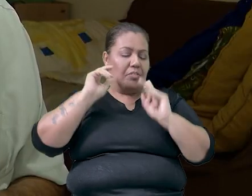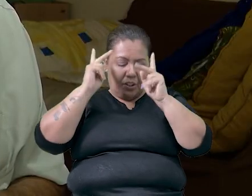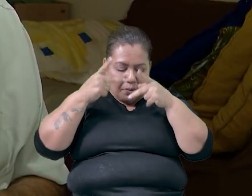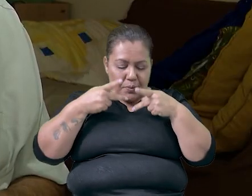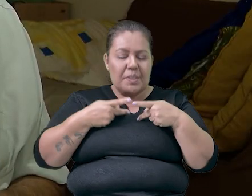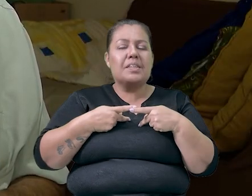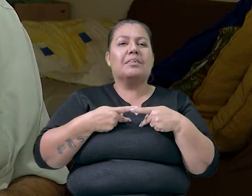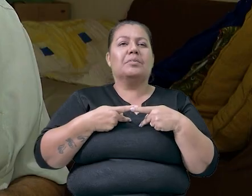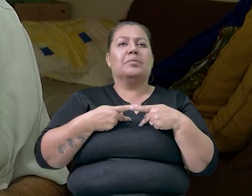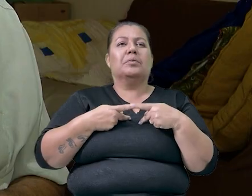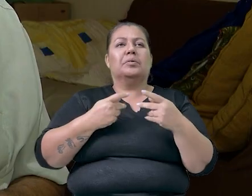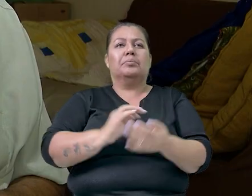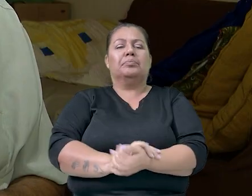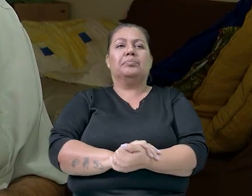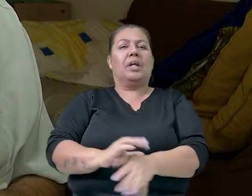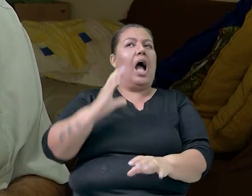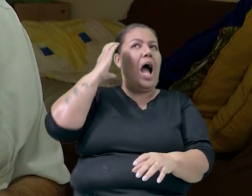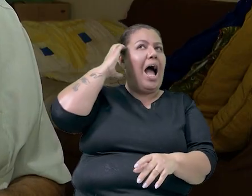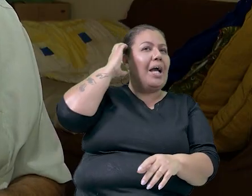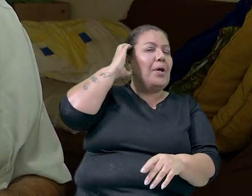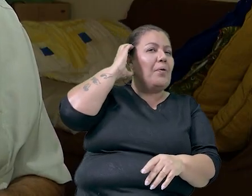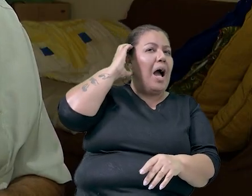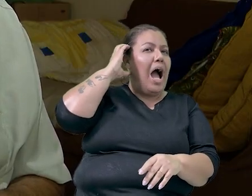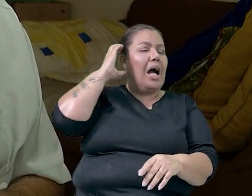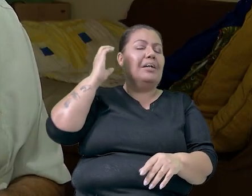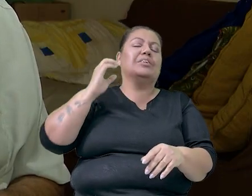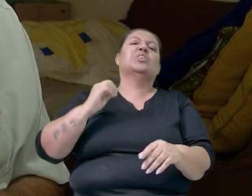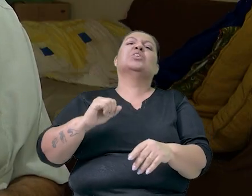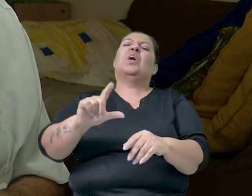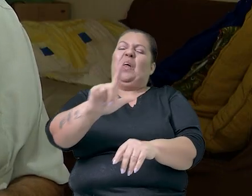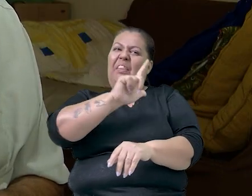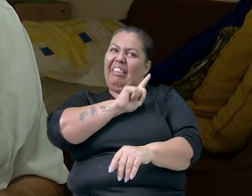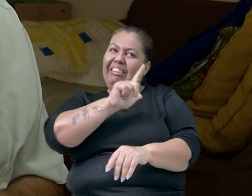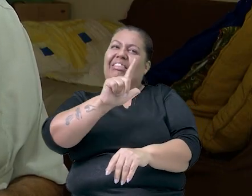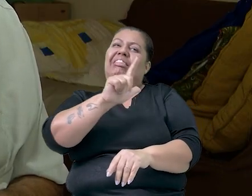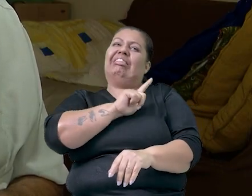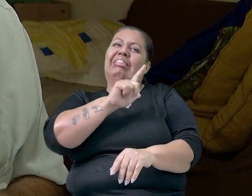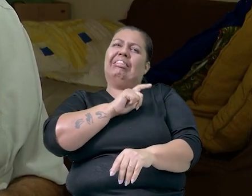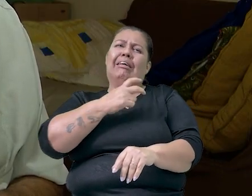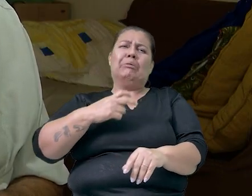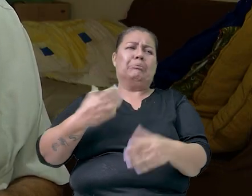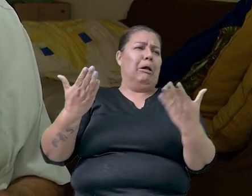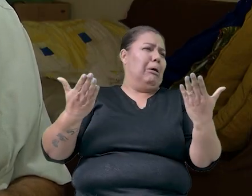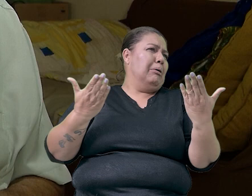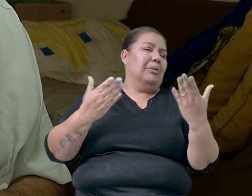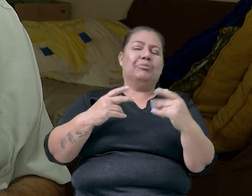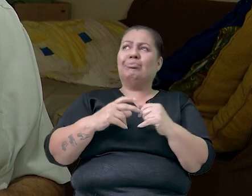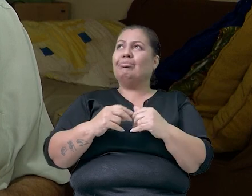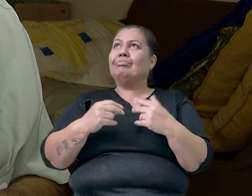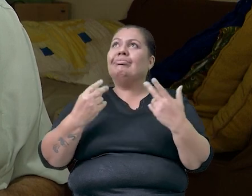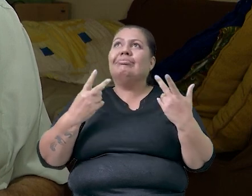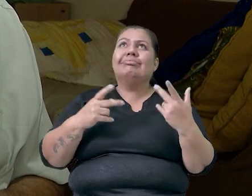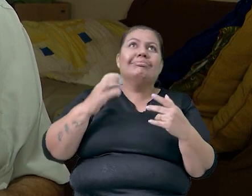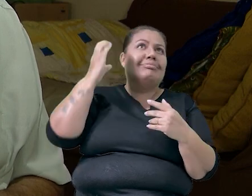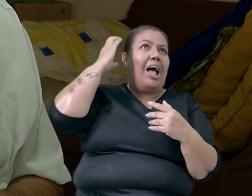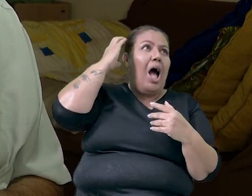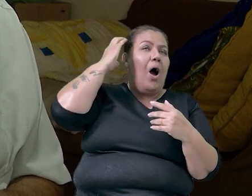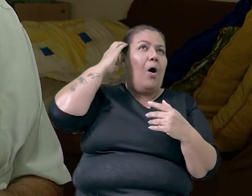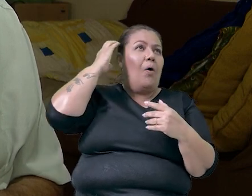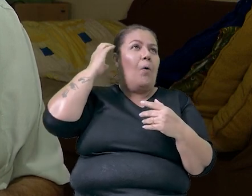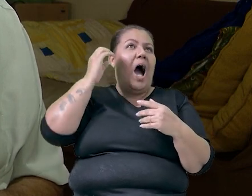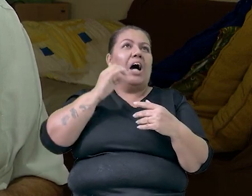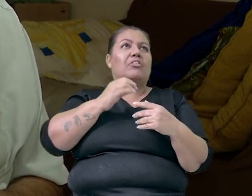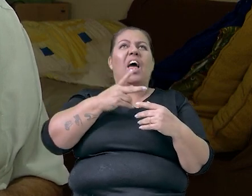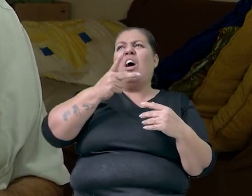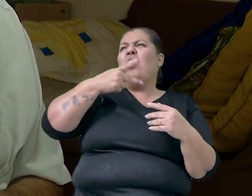humano. E o rádio tem esse papel? O rádio tem esse... É a função do rádio, ué. A função do rádio é mandar a